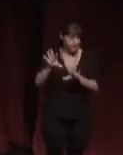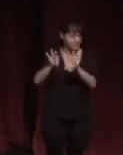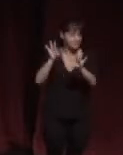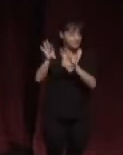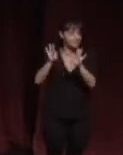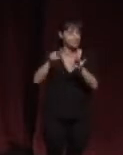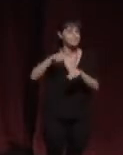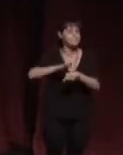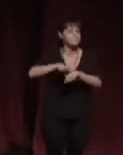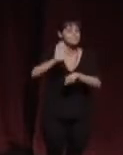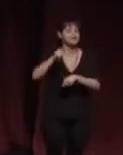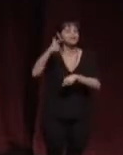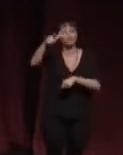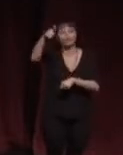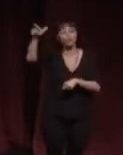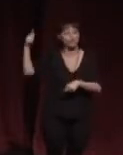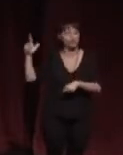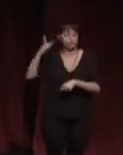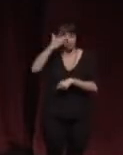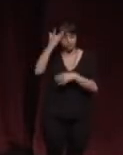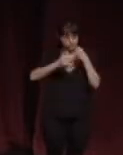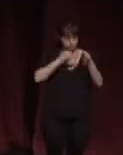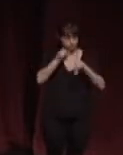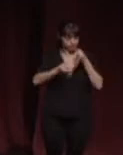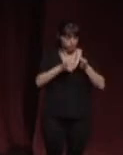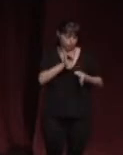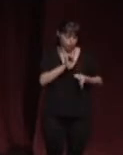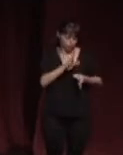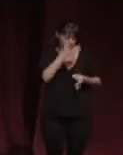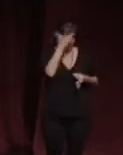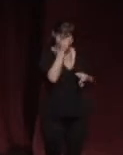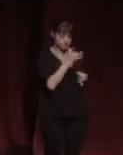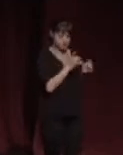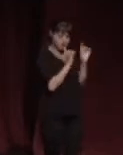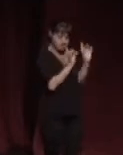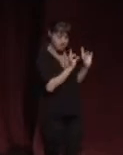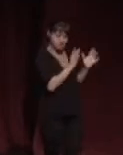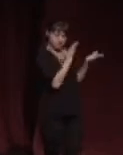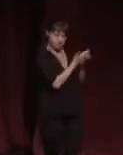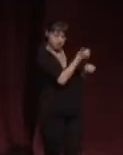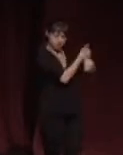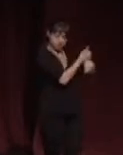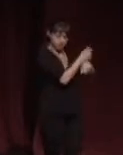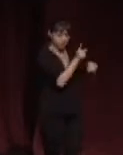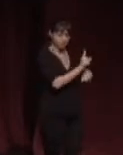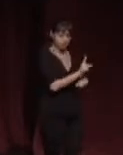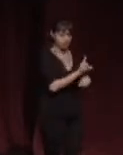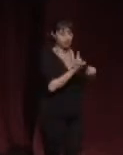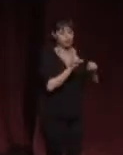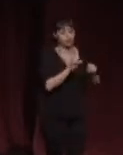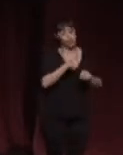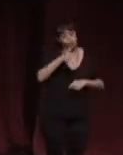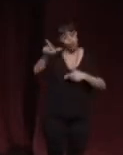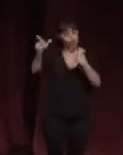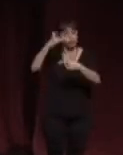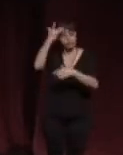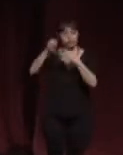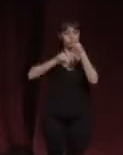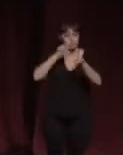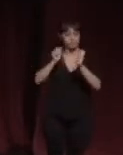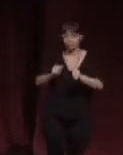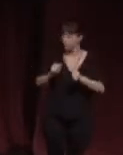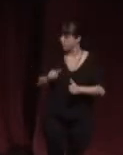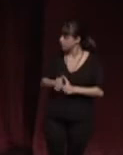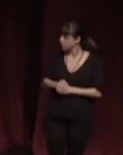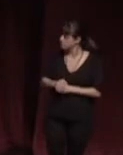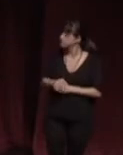amplia a participação de outros públicos, não apenas de especialistas ou de membros da equipe da Fundação e seus consultores. Então a gente